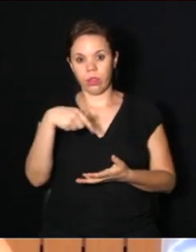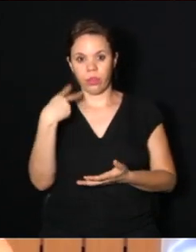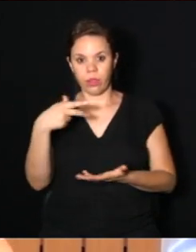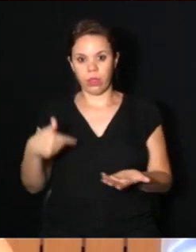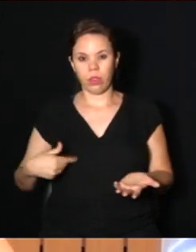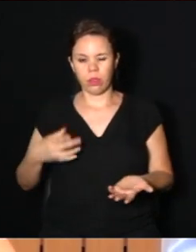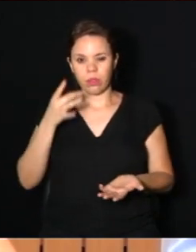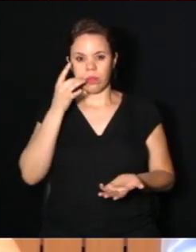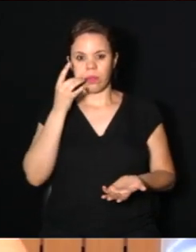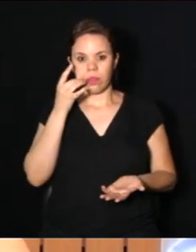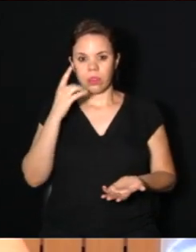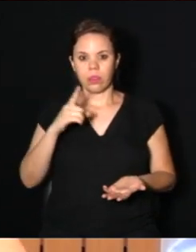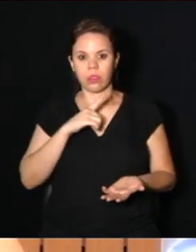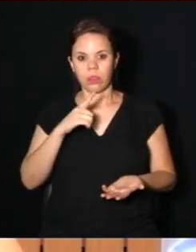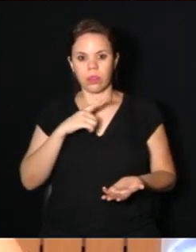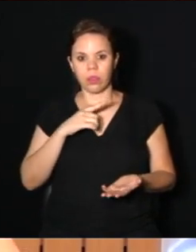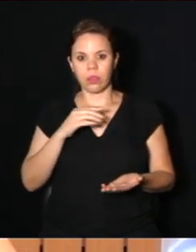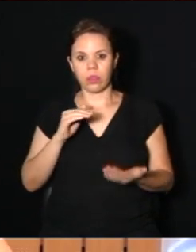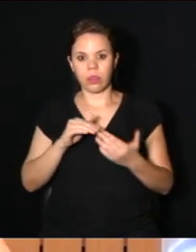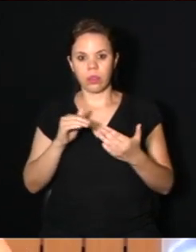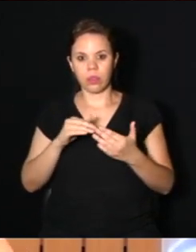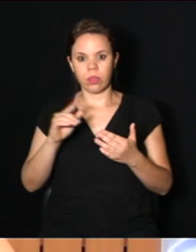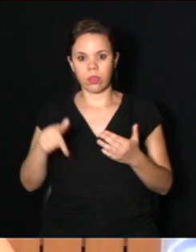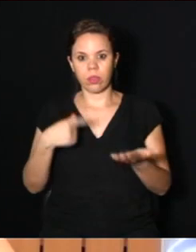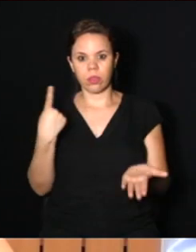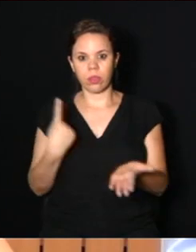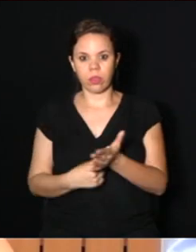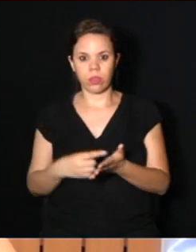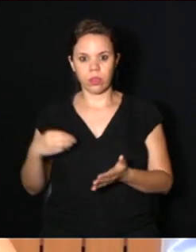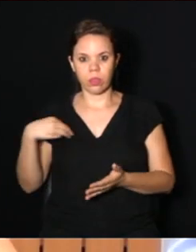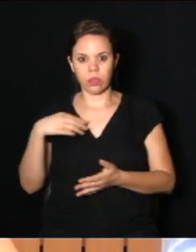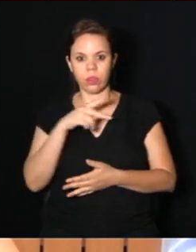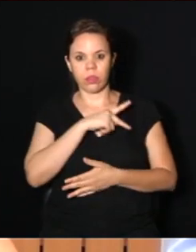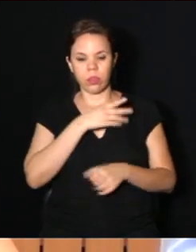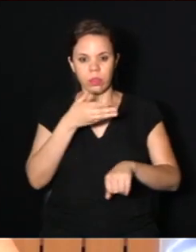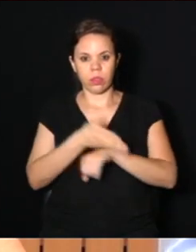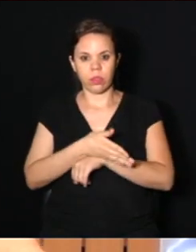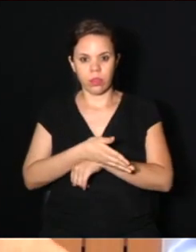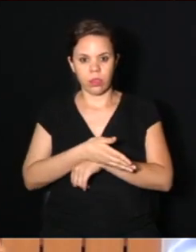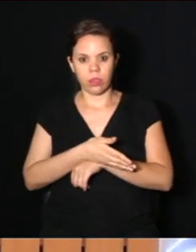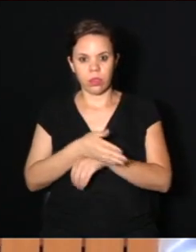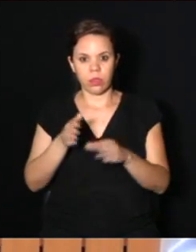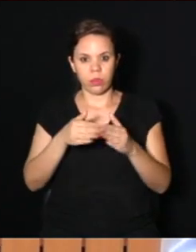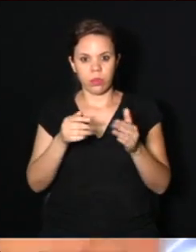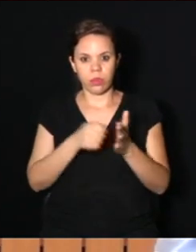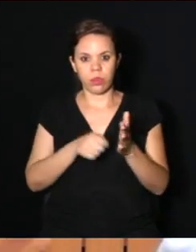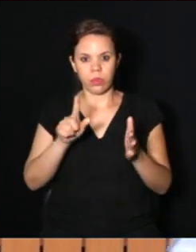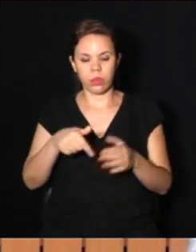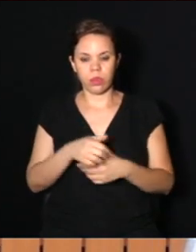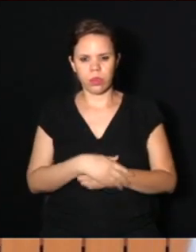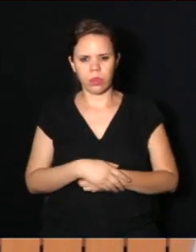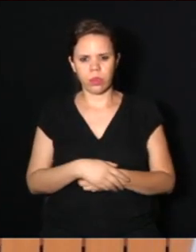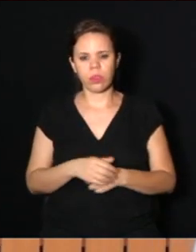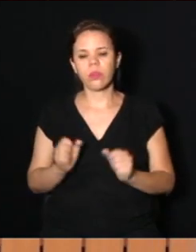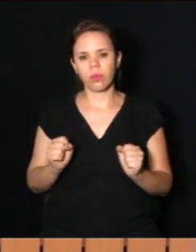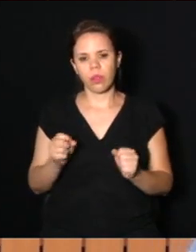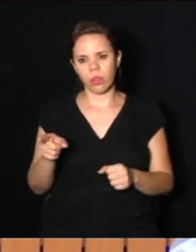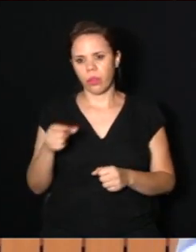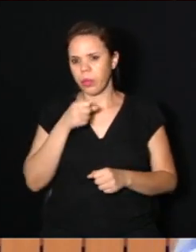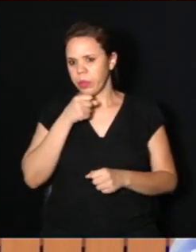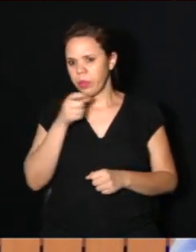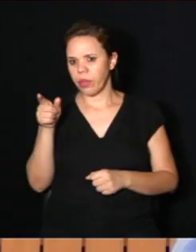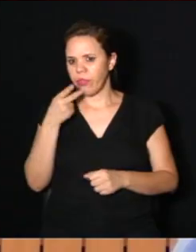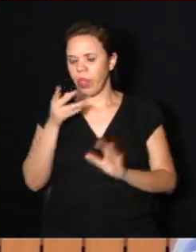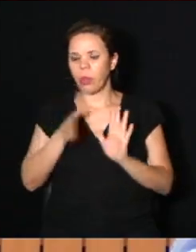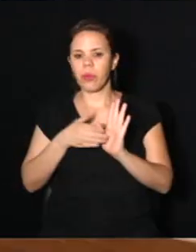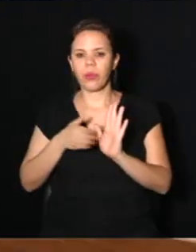aqui presentes têm acordo na comissão agendar uma visita ao Ministério Público e subsidiá-los com isso. Então, por favor, o microfone é uma